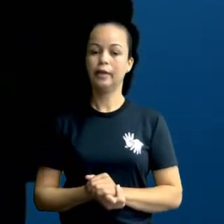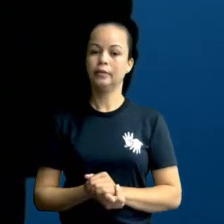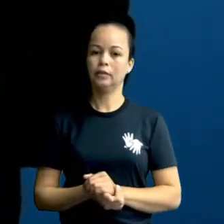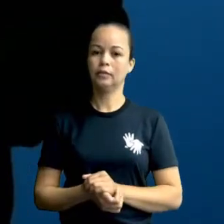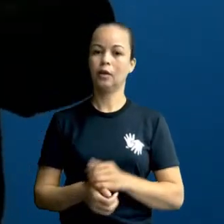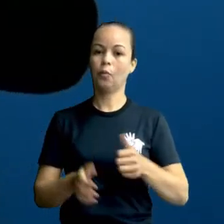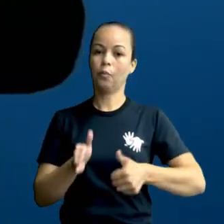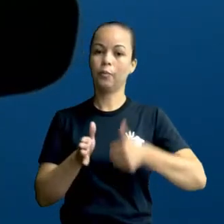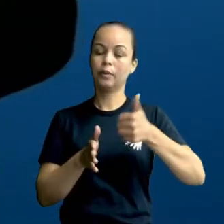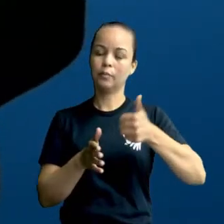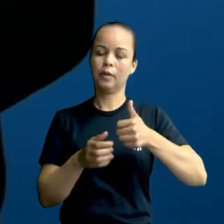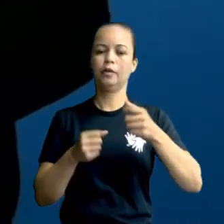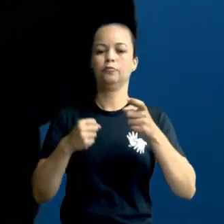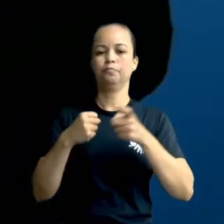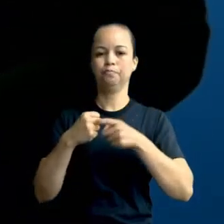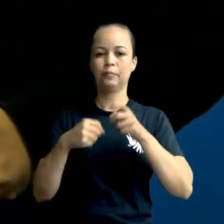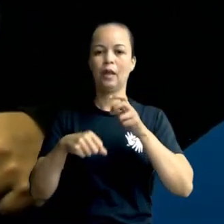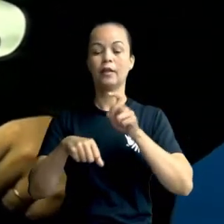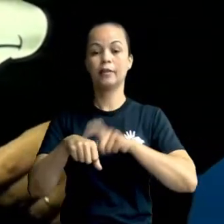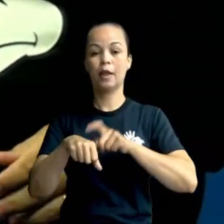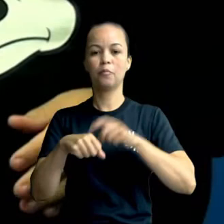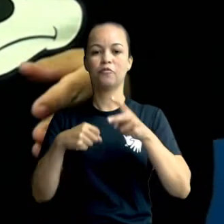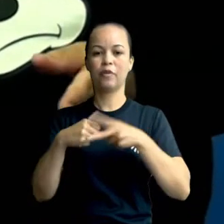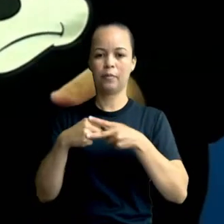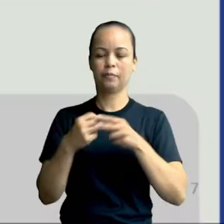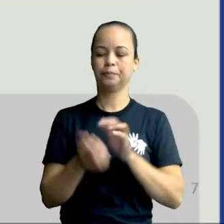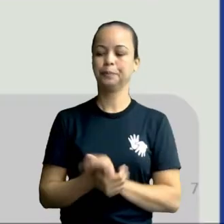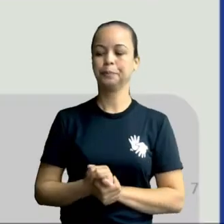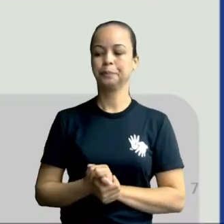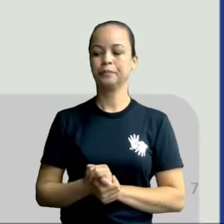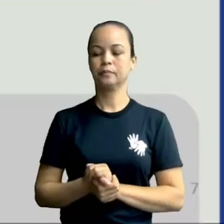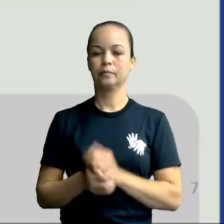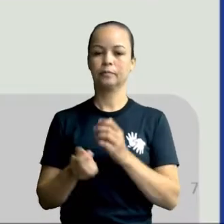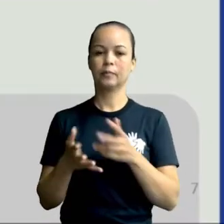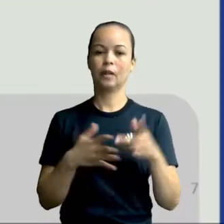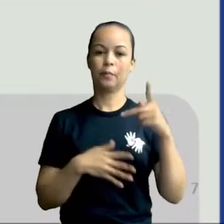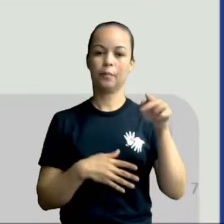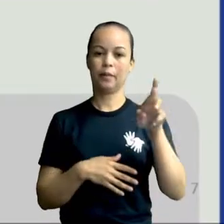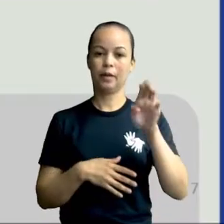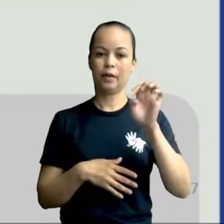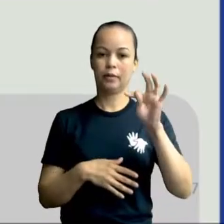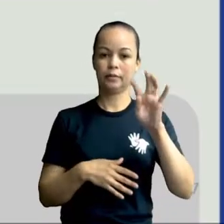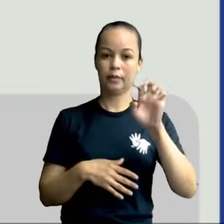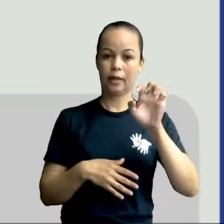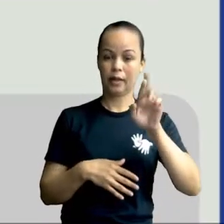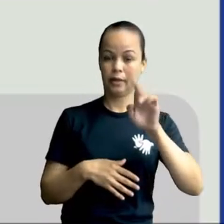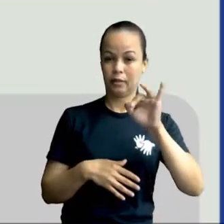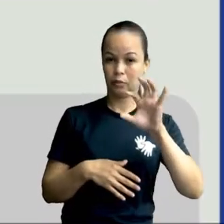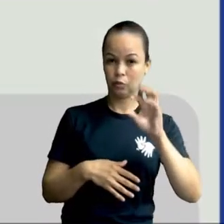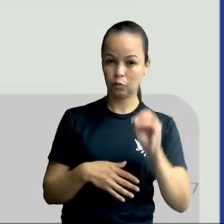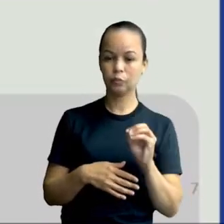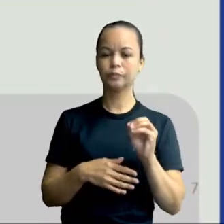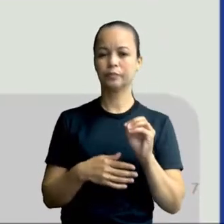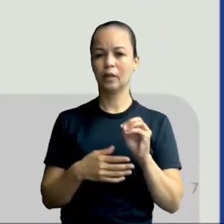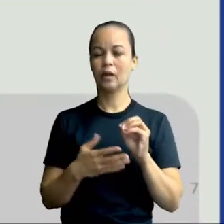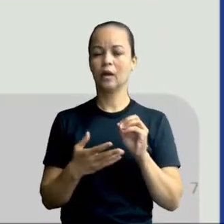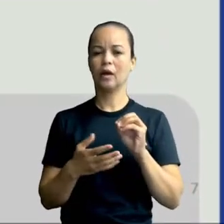tempo verbal. Vamos para o próximo? Pretérito. Indica